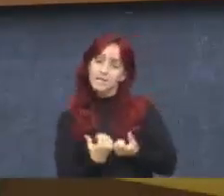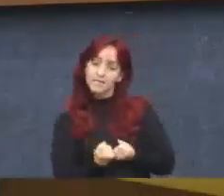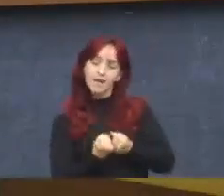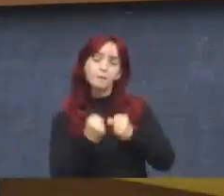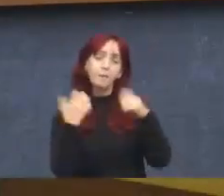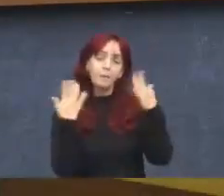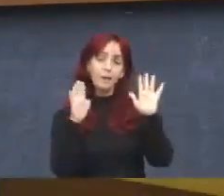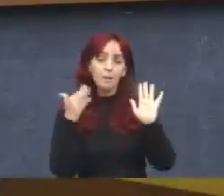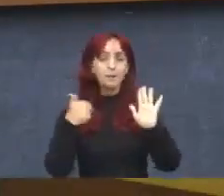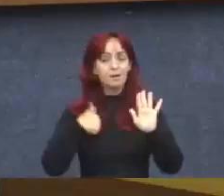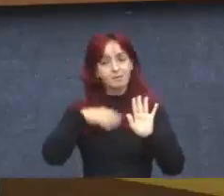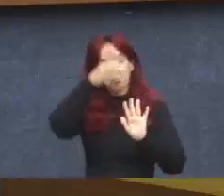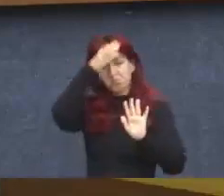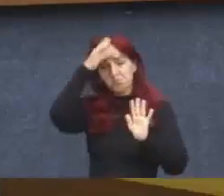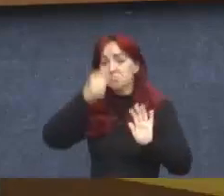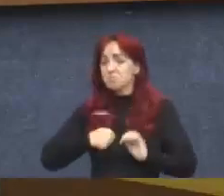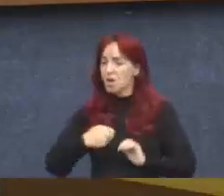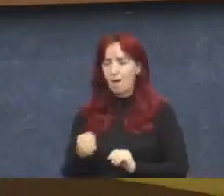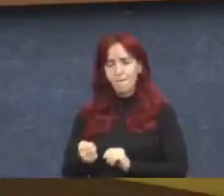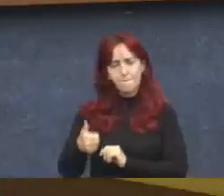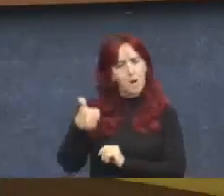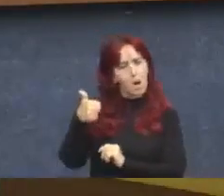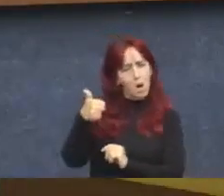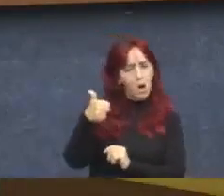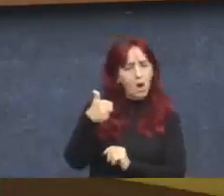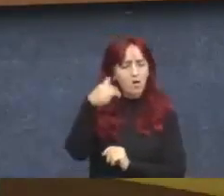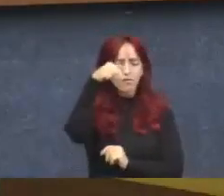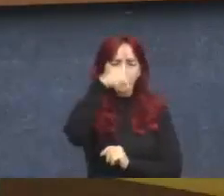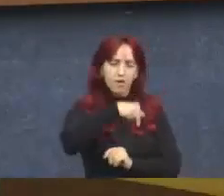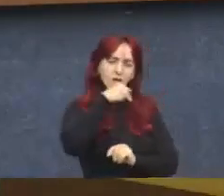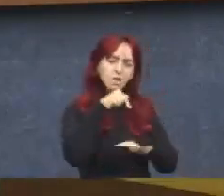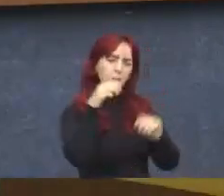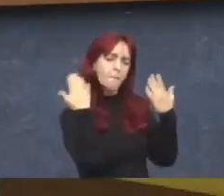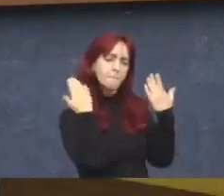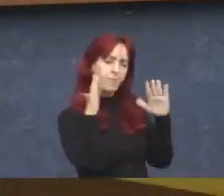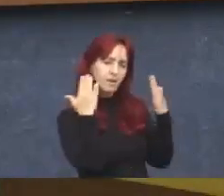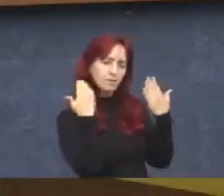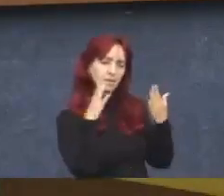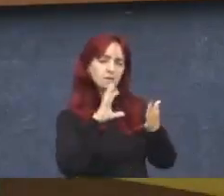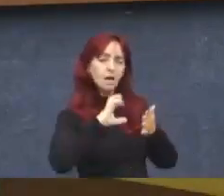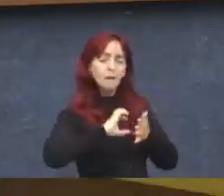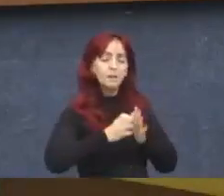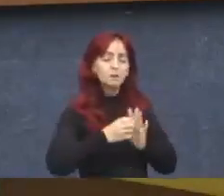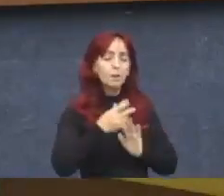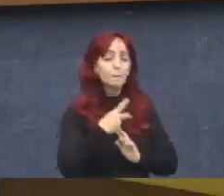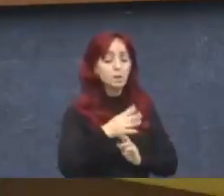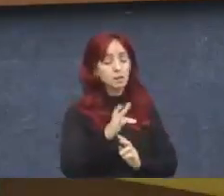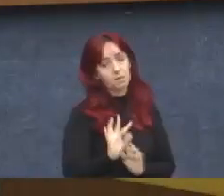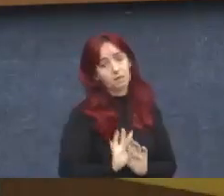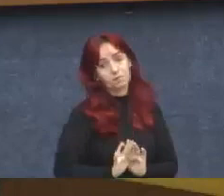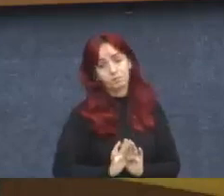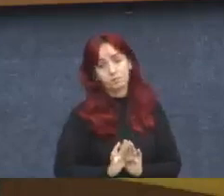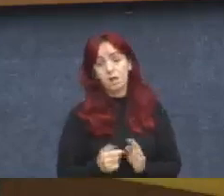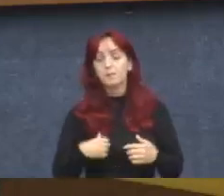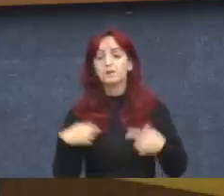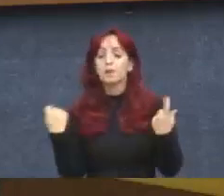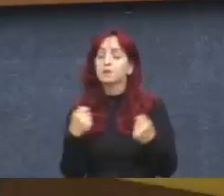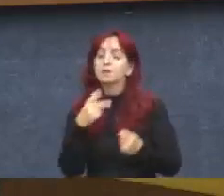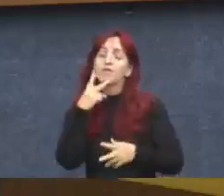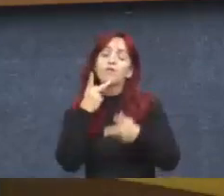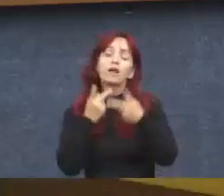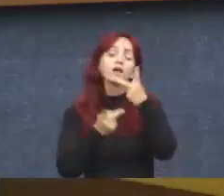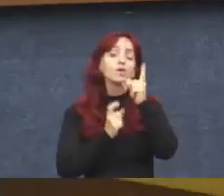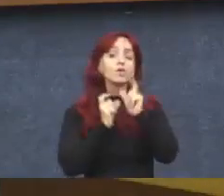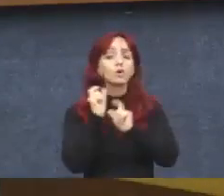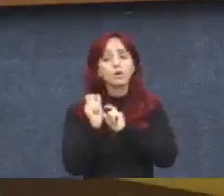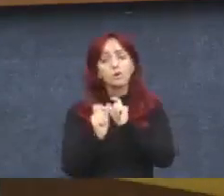aqui nessa casa. São poucos, né, que vêm aqui para parabenizar o Partido dos Trabalhadores. Só que eu preciso falar um